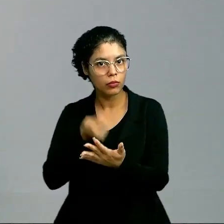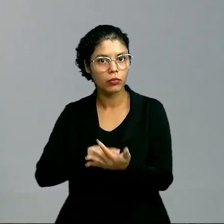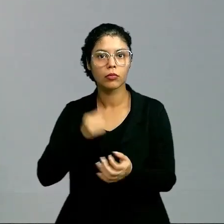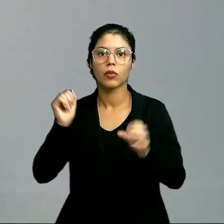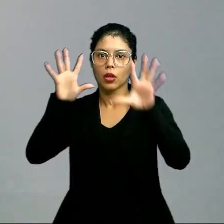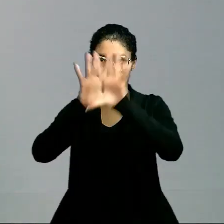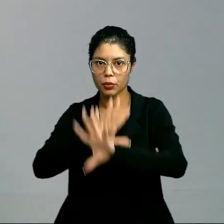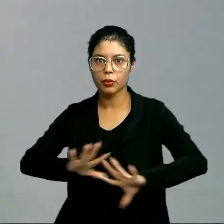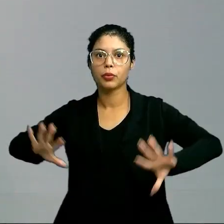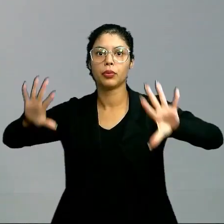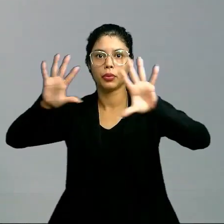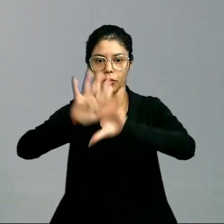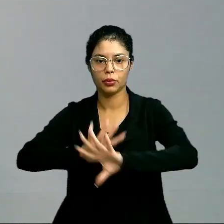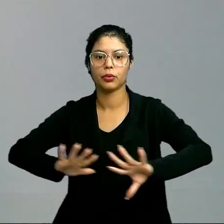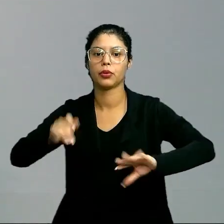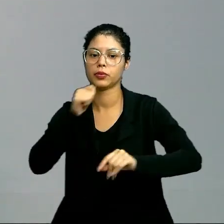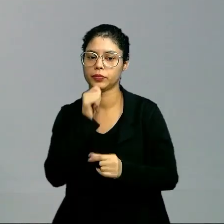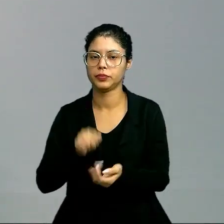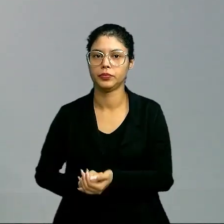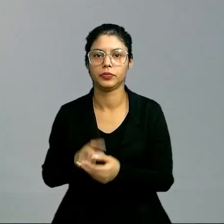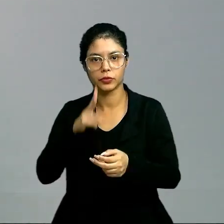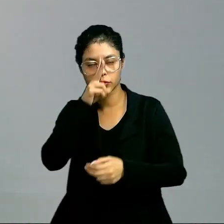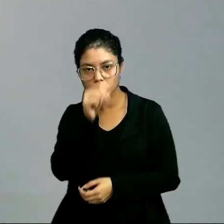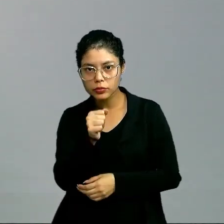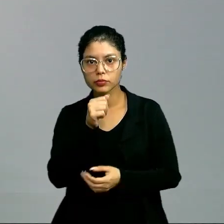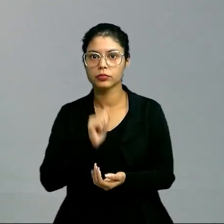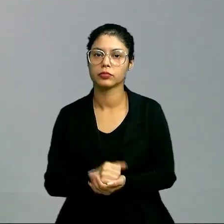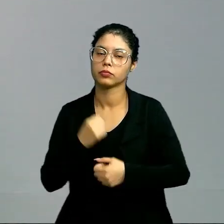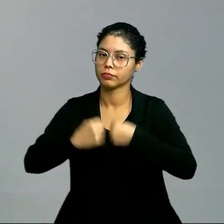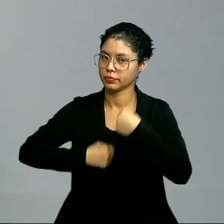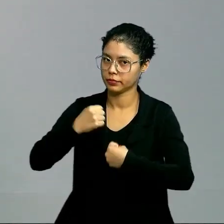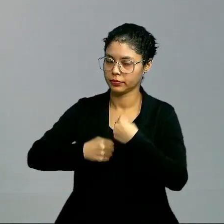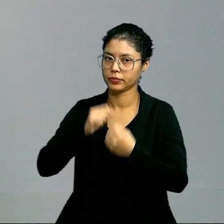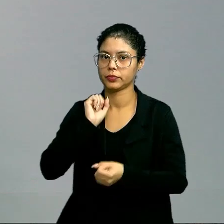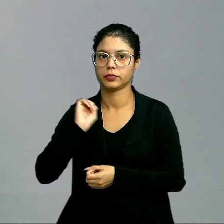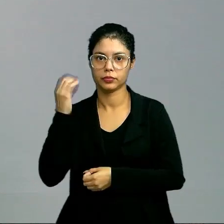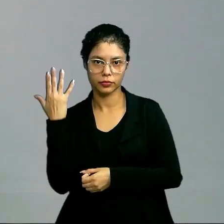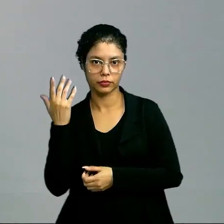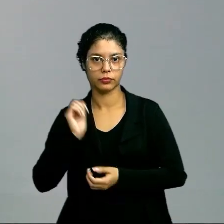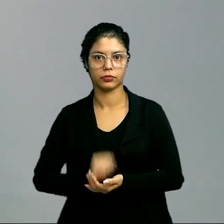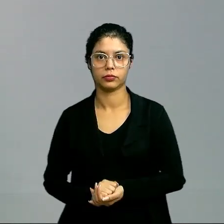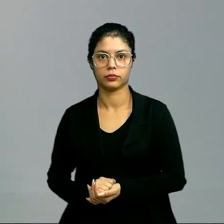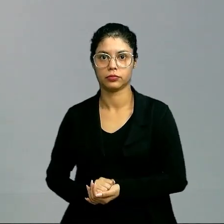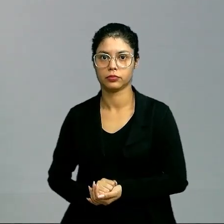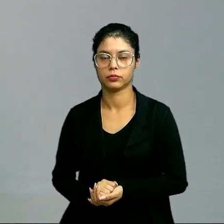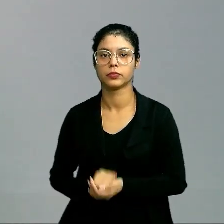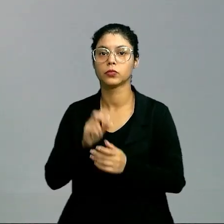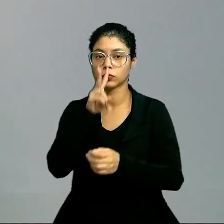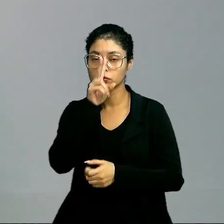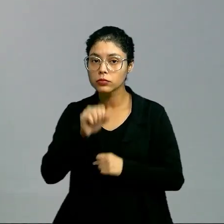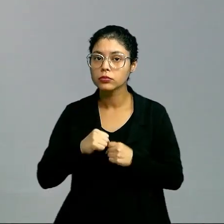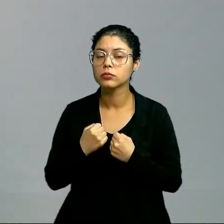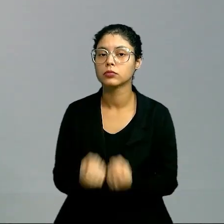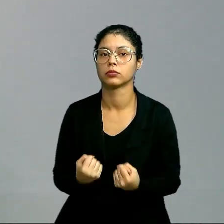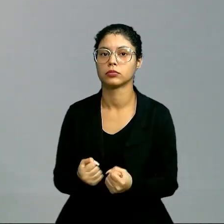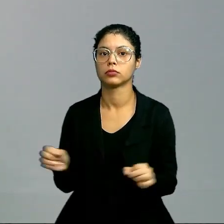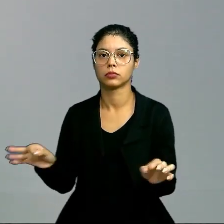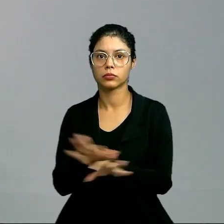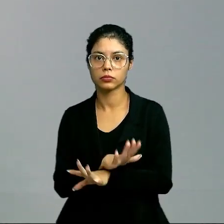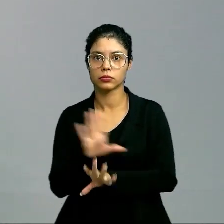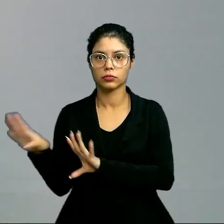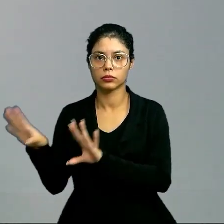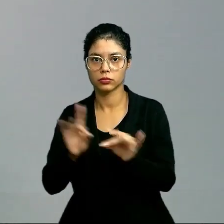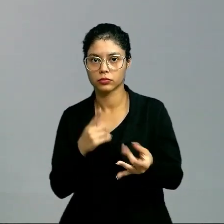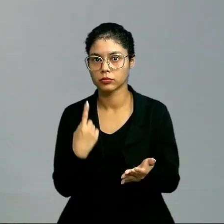do ar, ou como podemos também chamar de força de atrito que está sendo empregada ali. Nessa resistência do ar, ela acaba